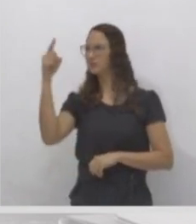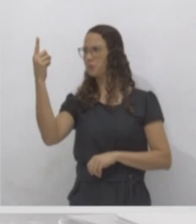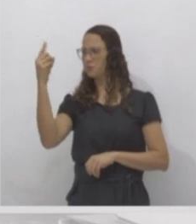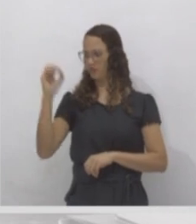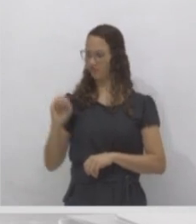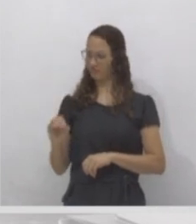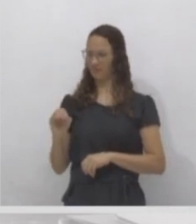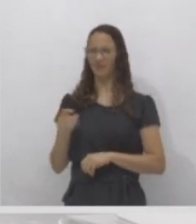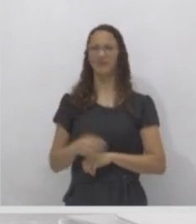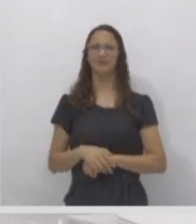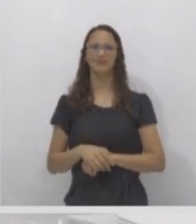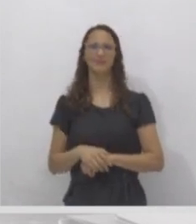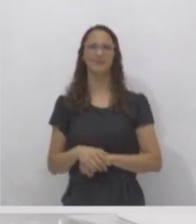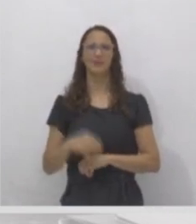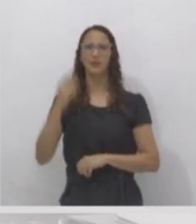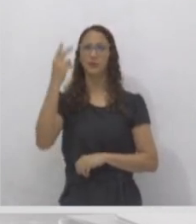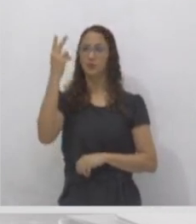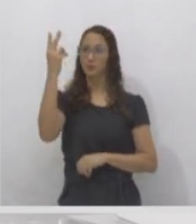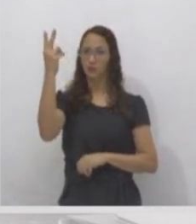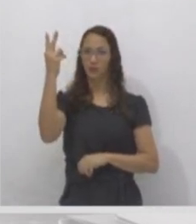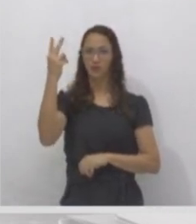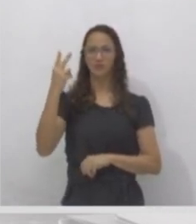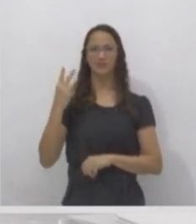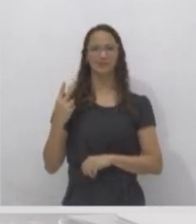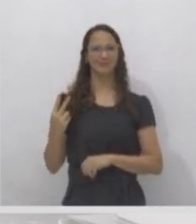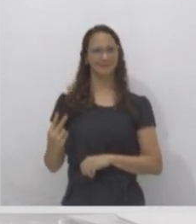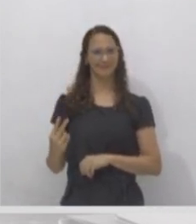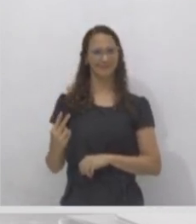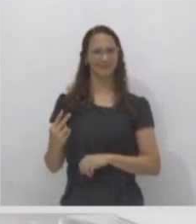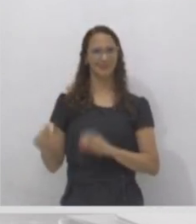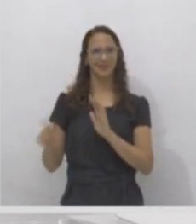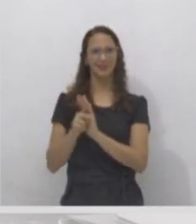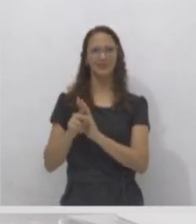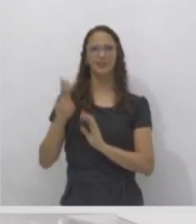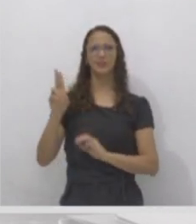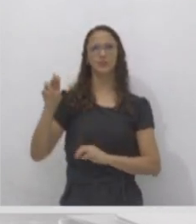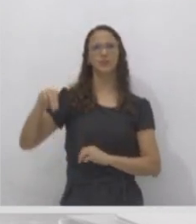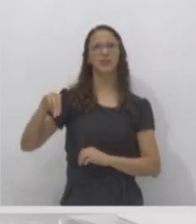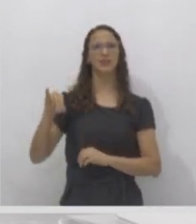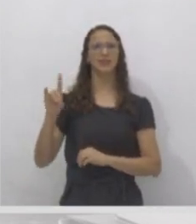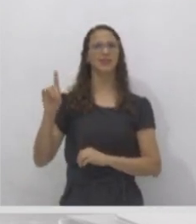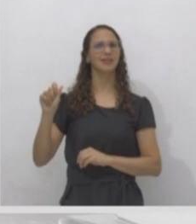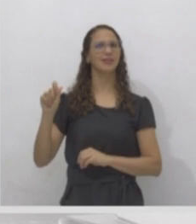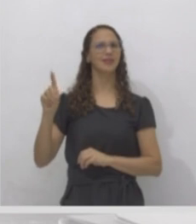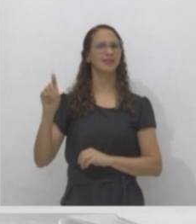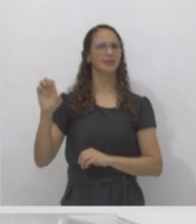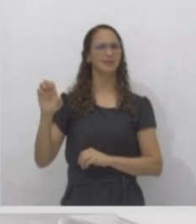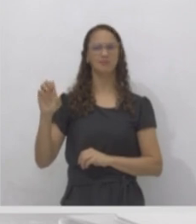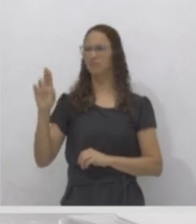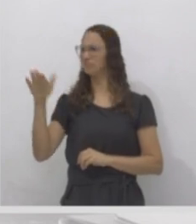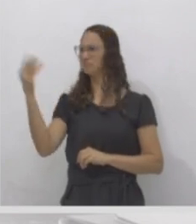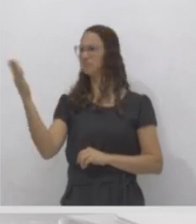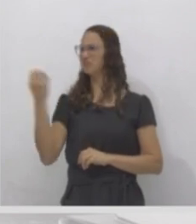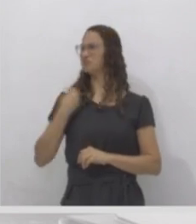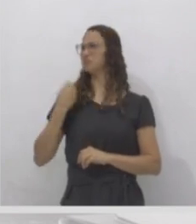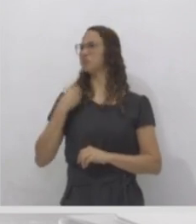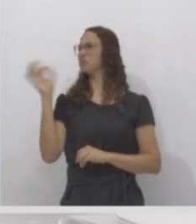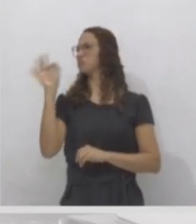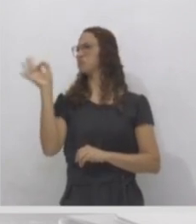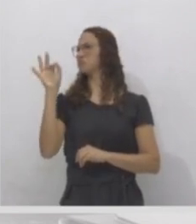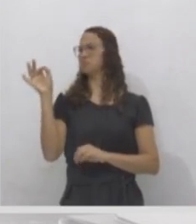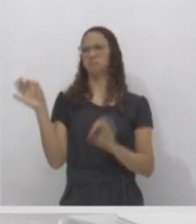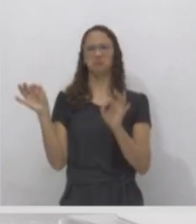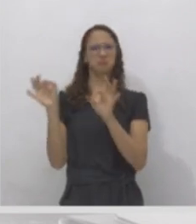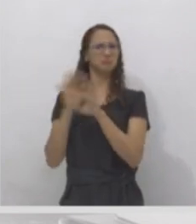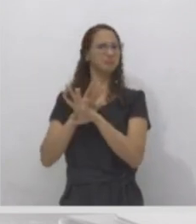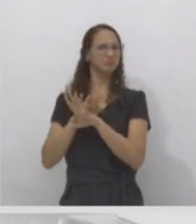0. Mais o número 2 da unidade. Tem algum número após o 2? Não, então acaba